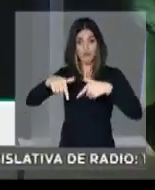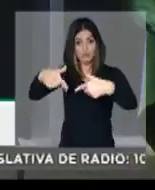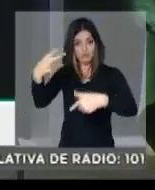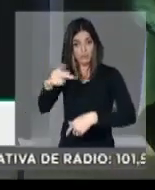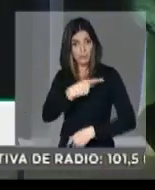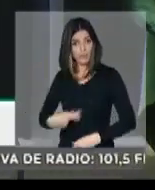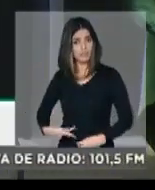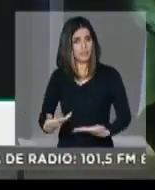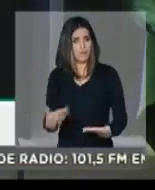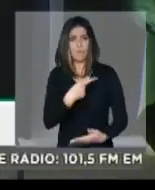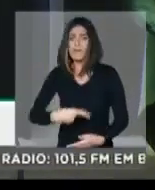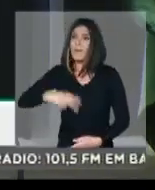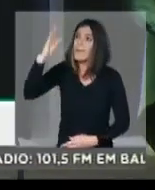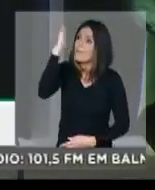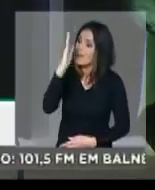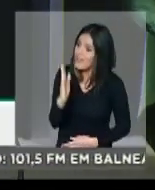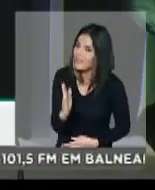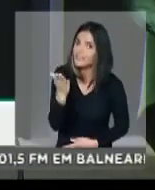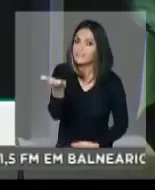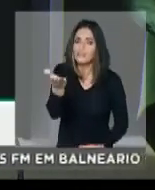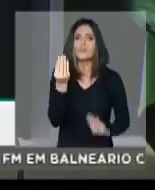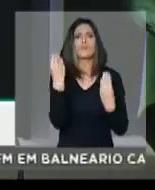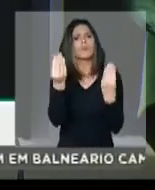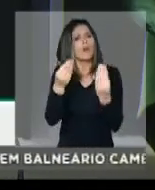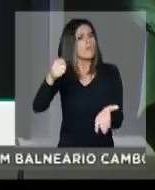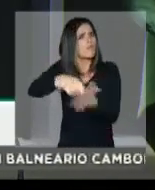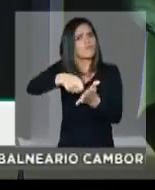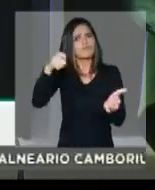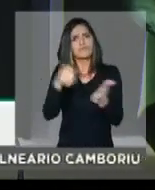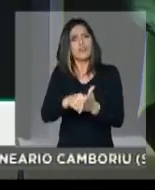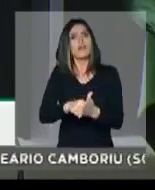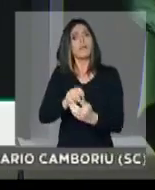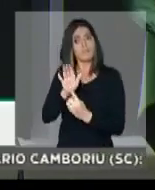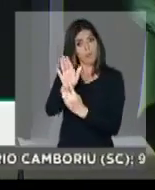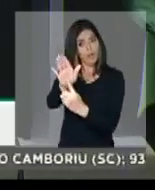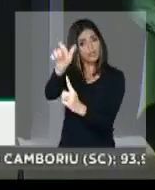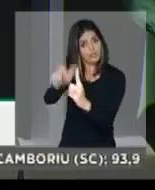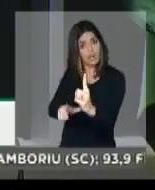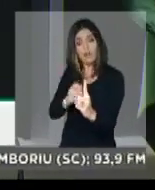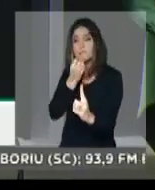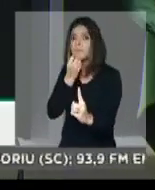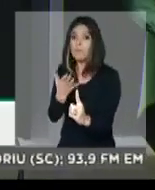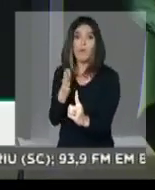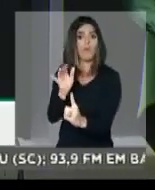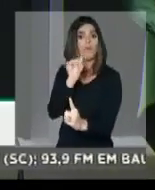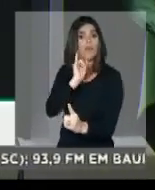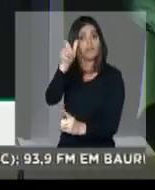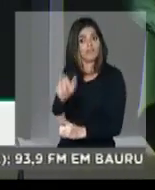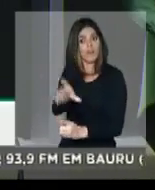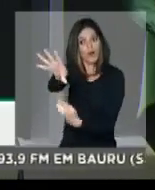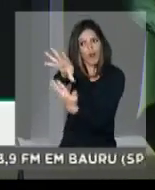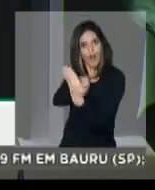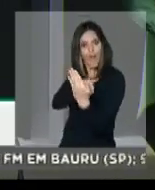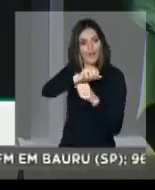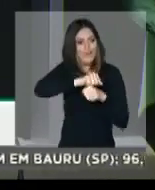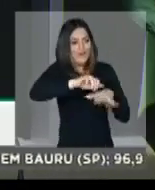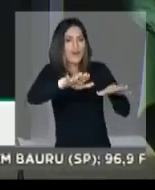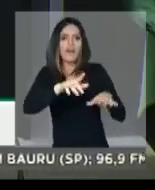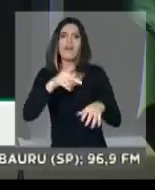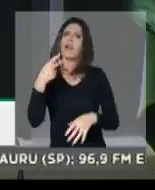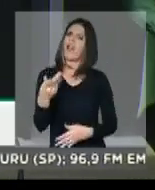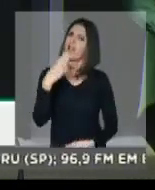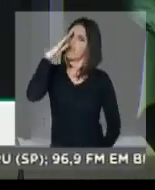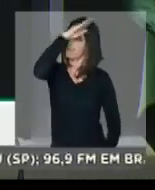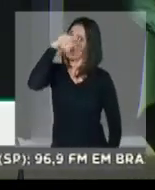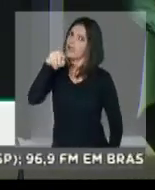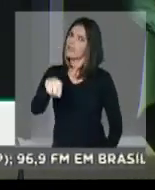da República, senhoras e senhores deputados, tem a obrigação de dar bom exemplo. Bolsonaro, aqui tem um bocado de deputados